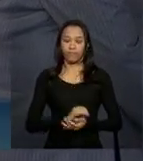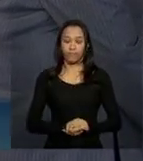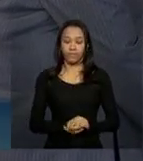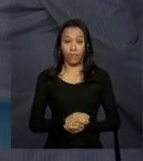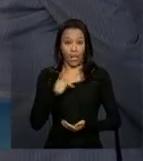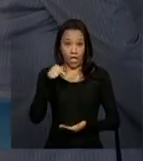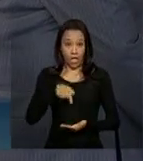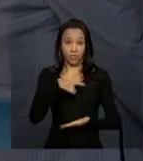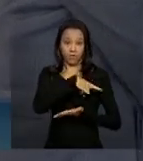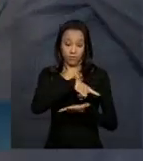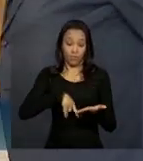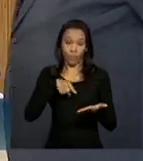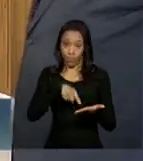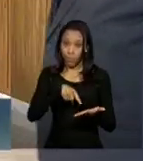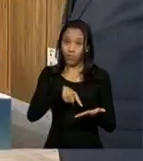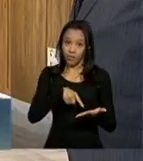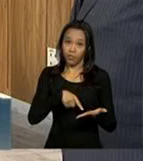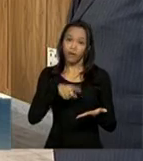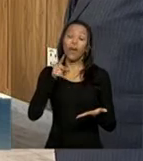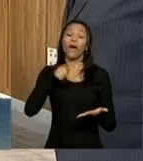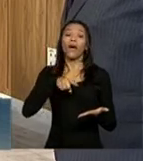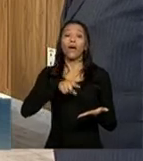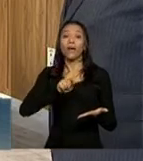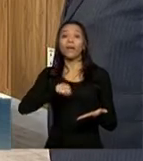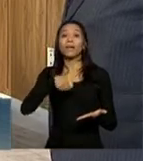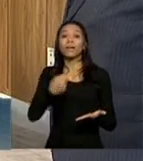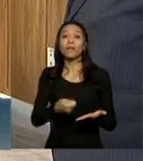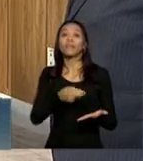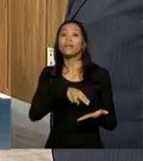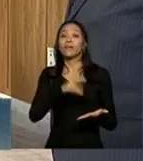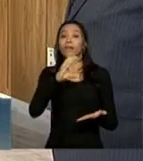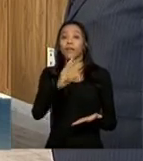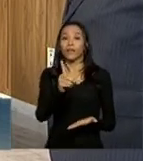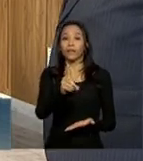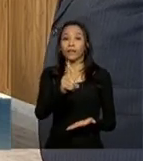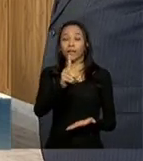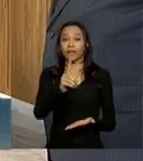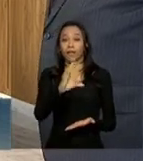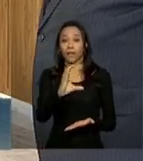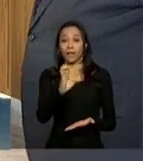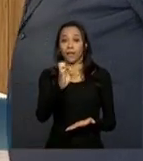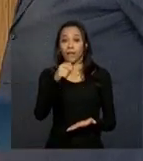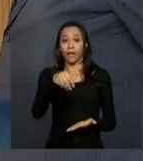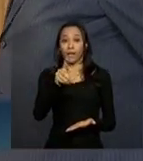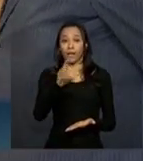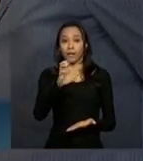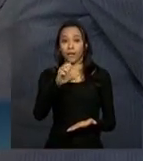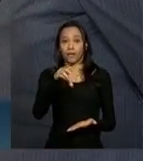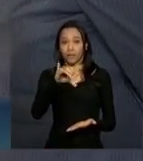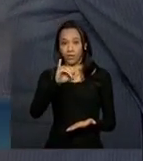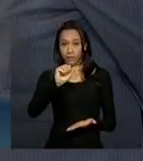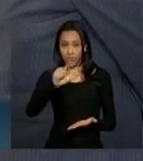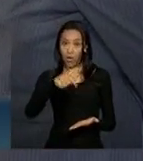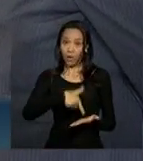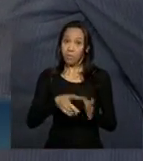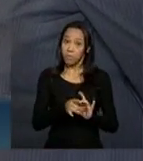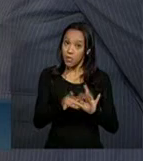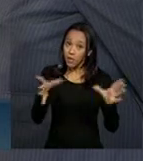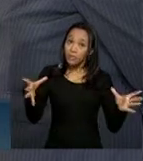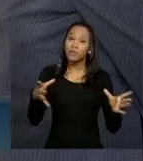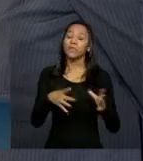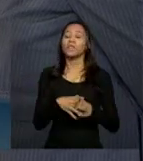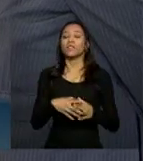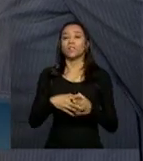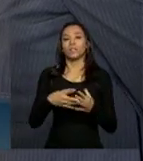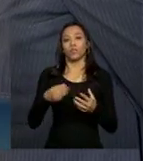Essas cartas credenciais são chamadas credenciais porque nelas se requer que o chefe de Estado do país que acolhe o